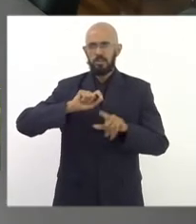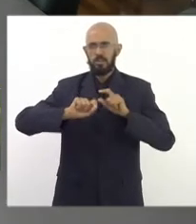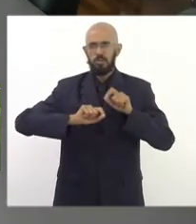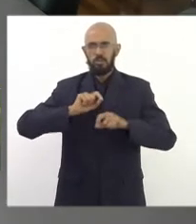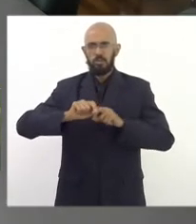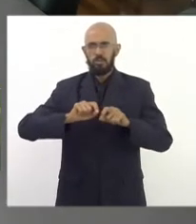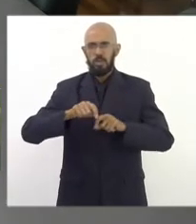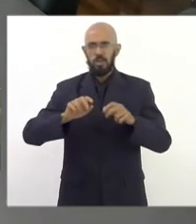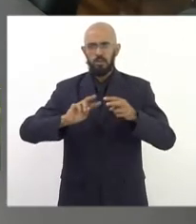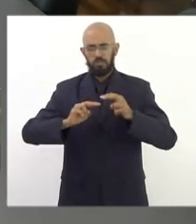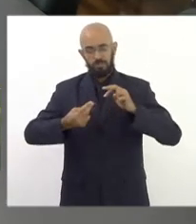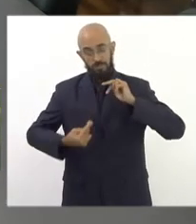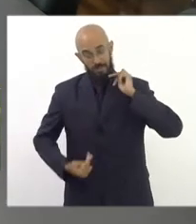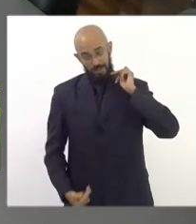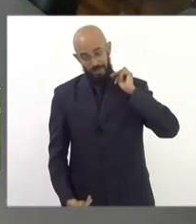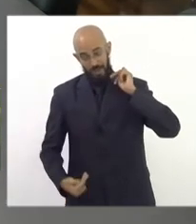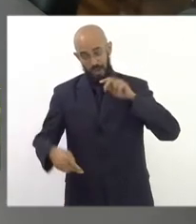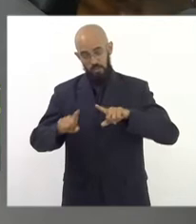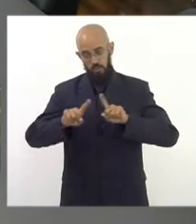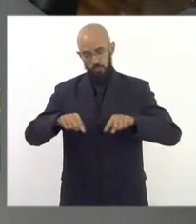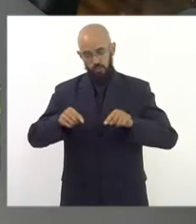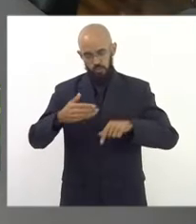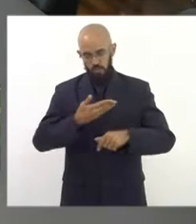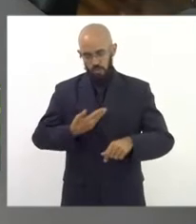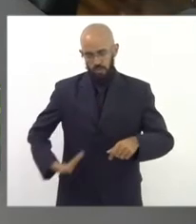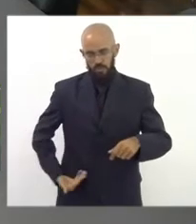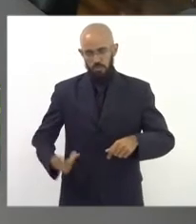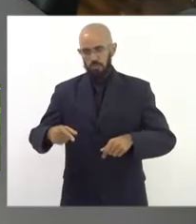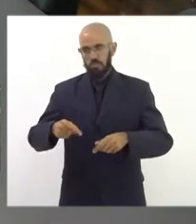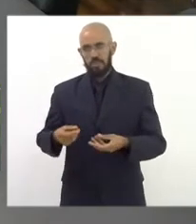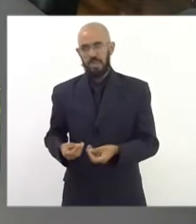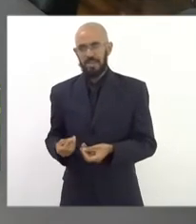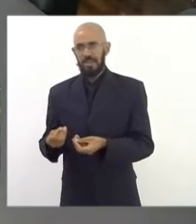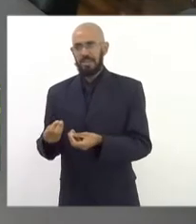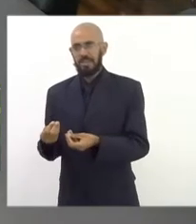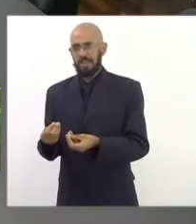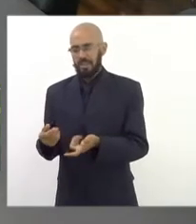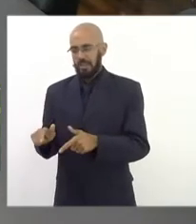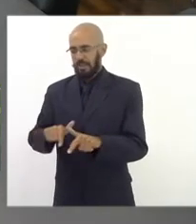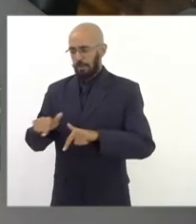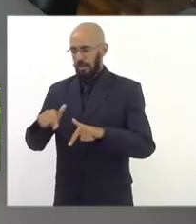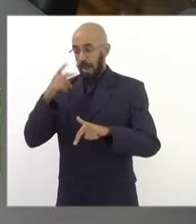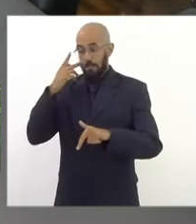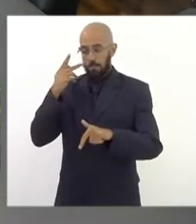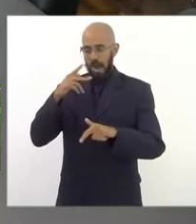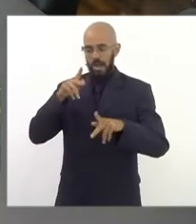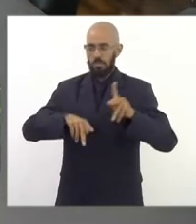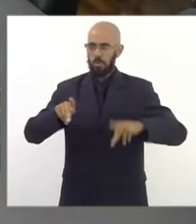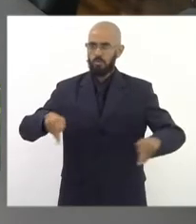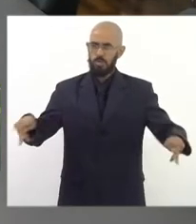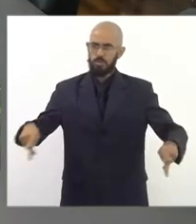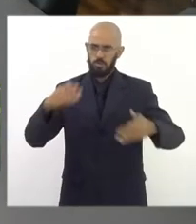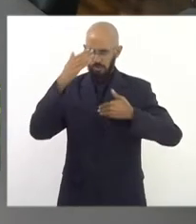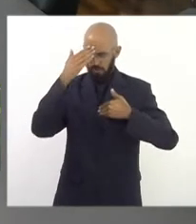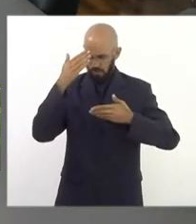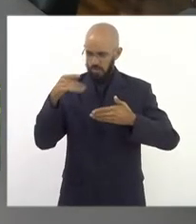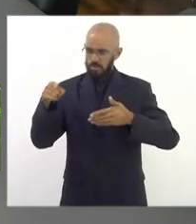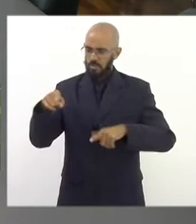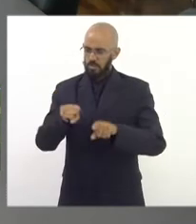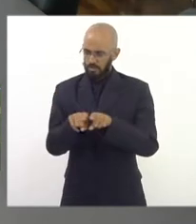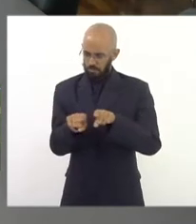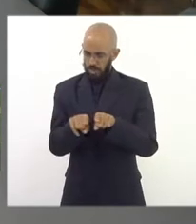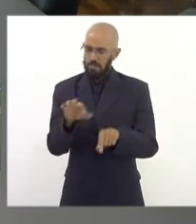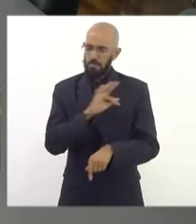o DNA do servidor público, que é servir ao público. Então, agradecendo a você, a Marta, que sempre muito carinhosa,